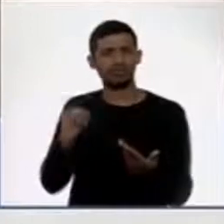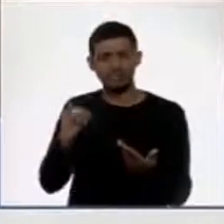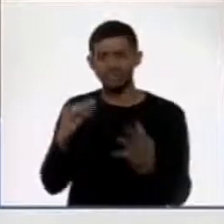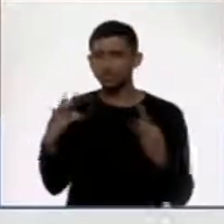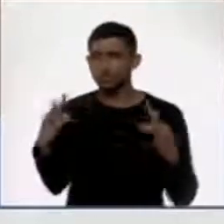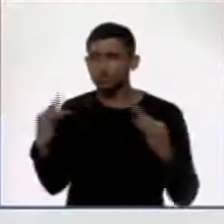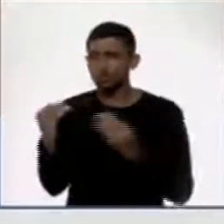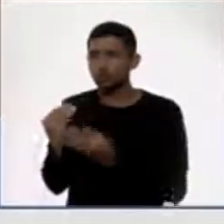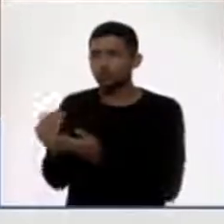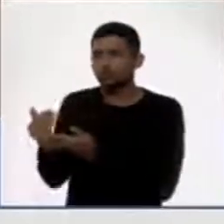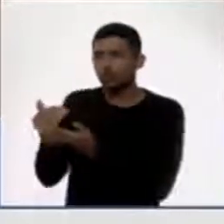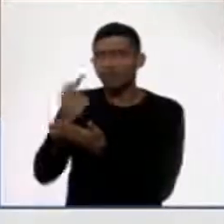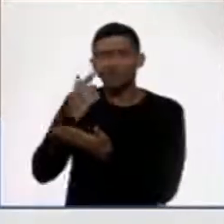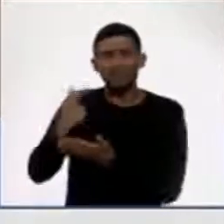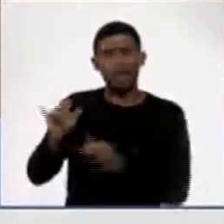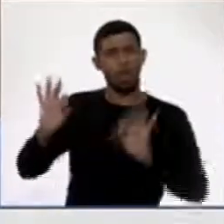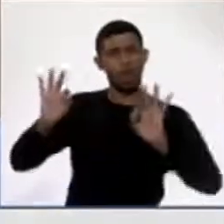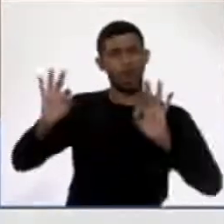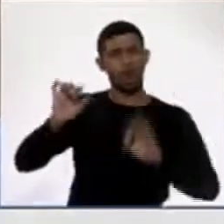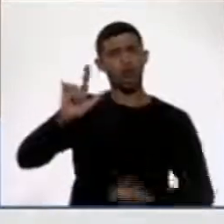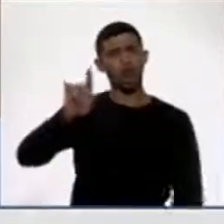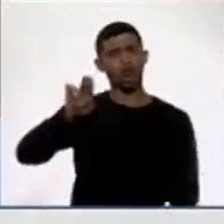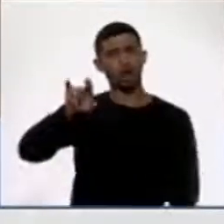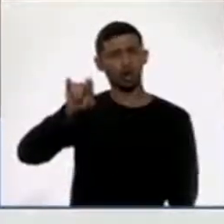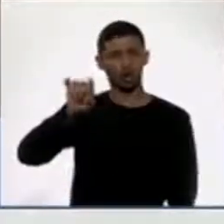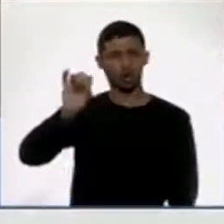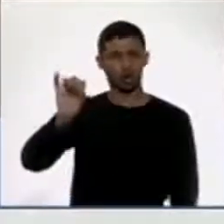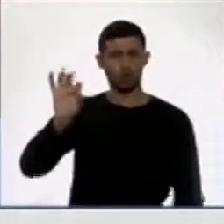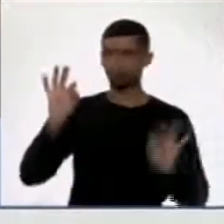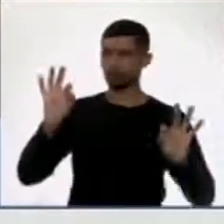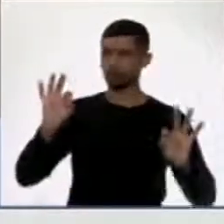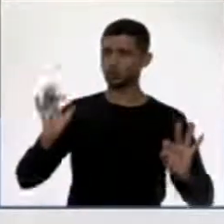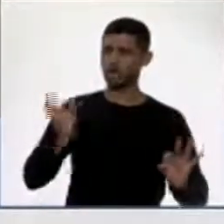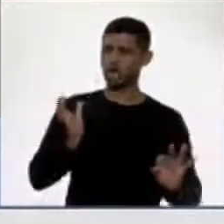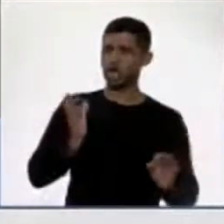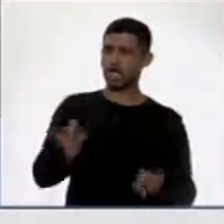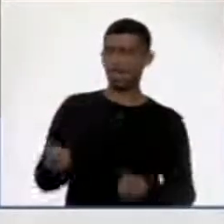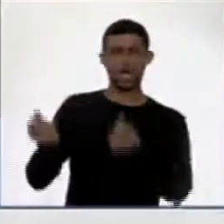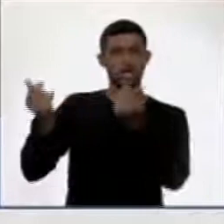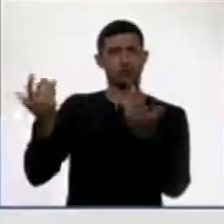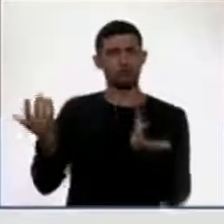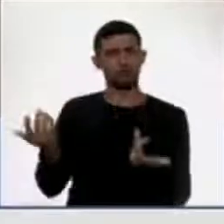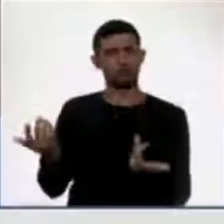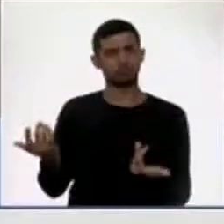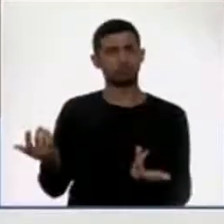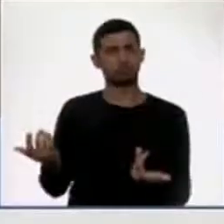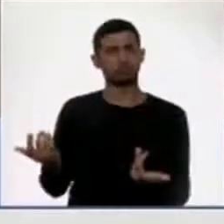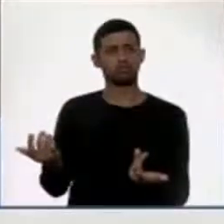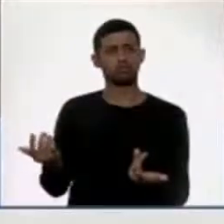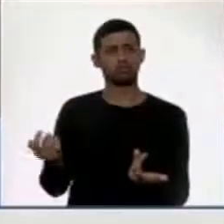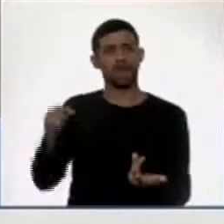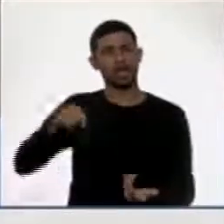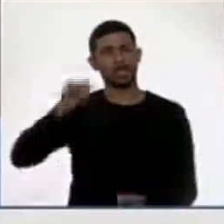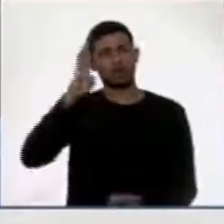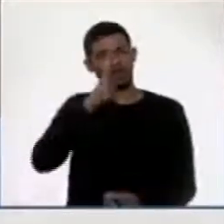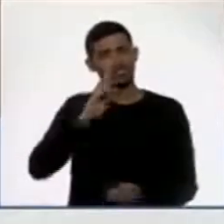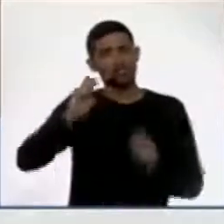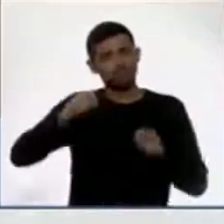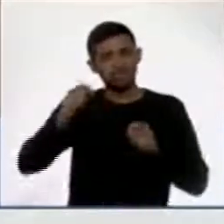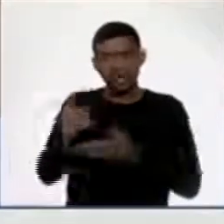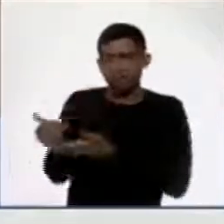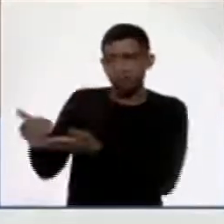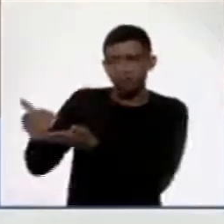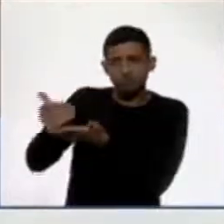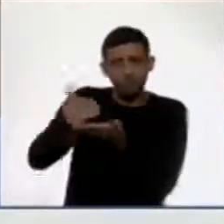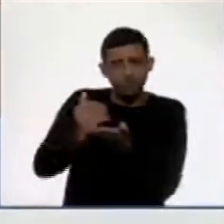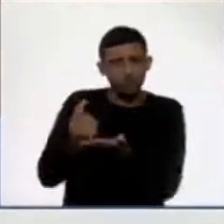esses bens, são bens de luxo, bens que só dizem respeito à população muito rica, o Brasil passaria a arrecadar mais